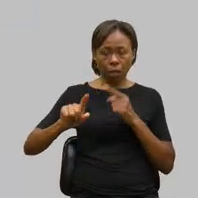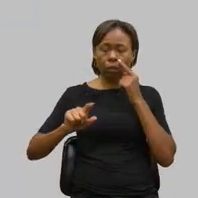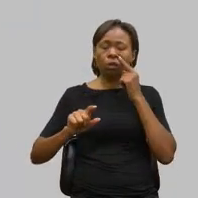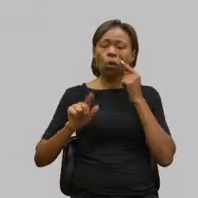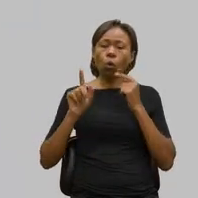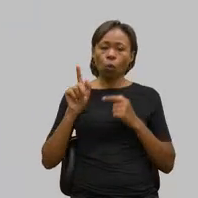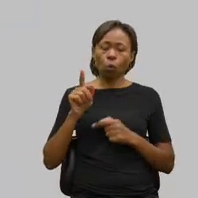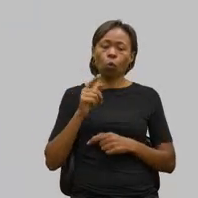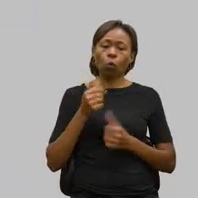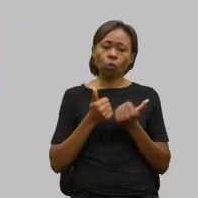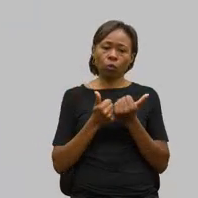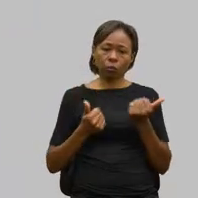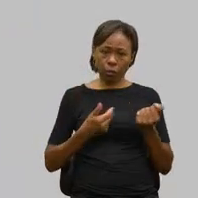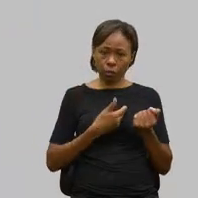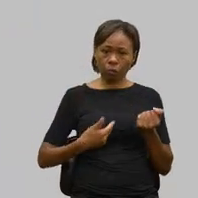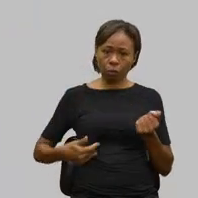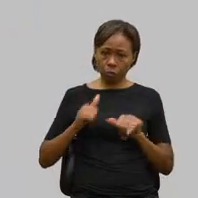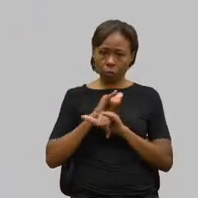foram pagas